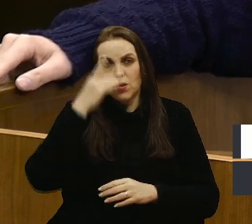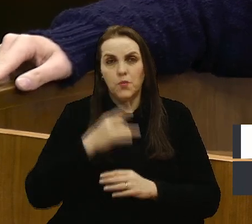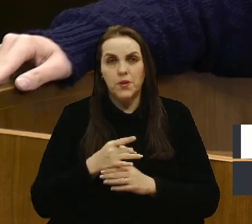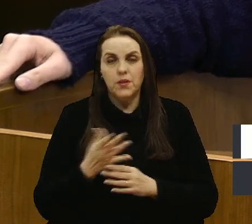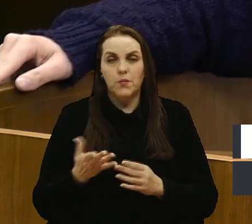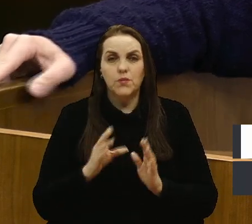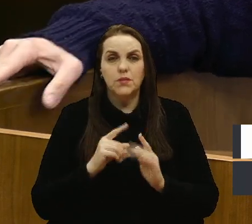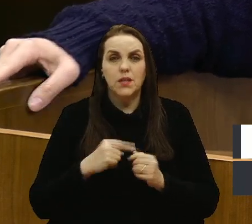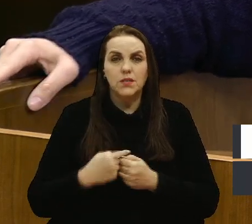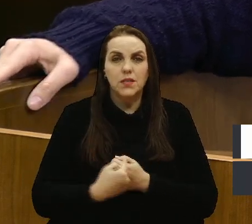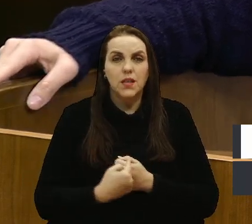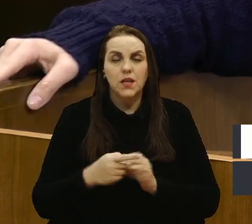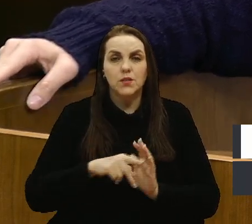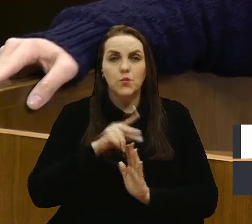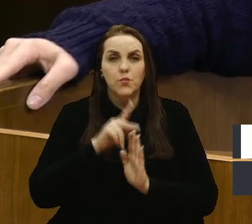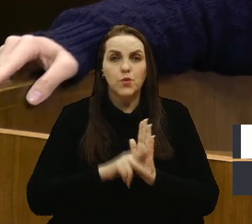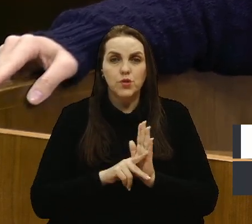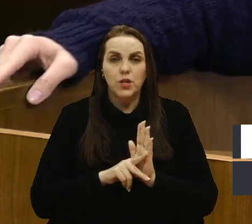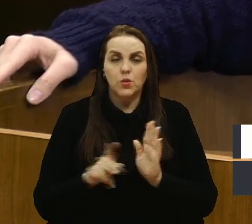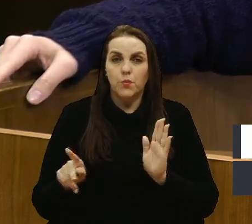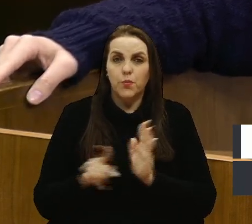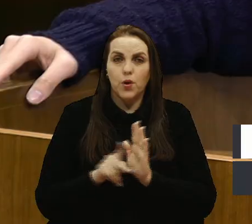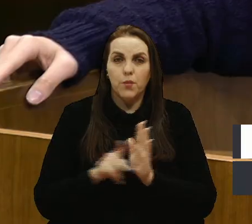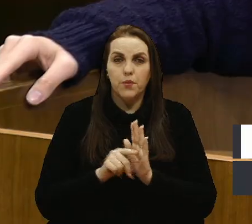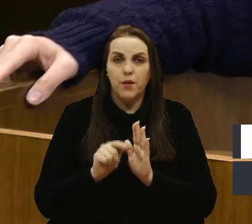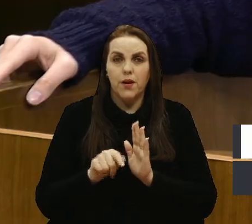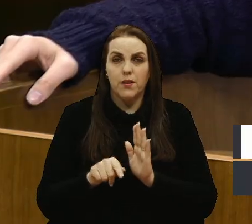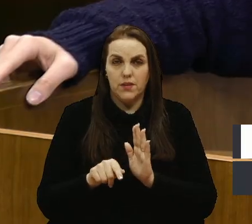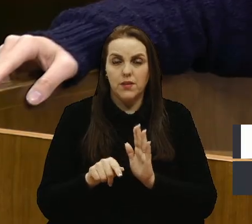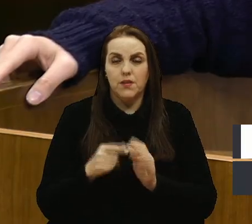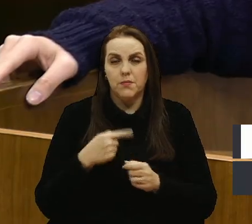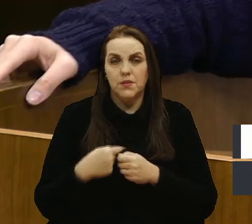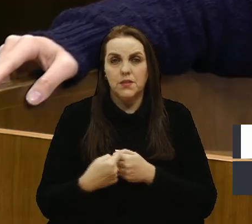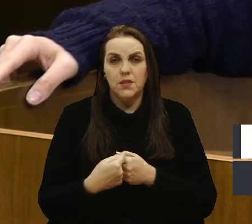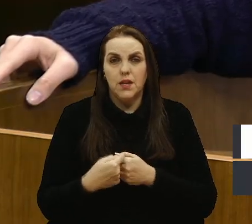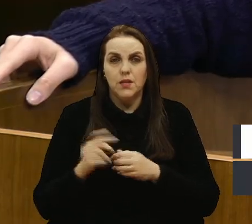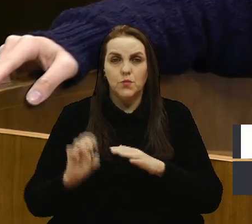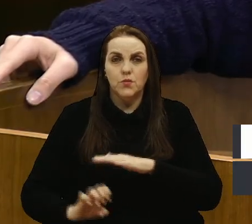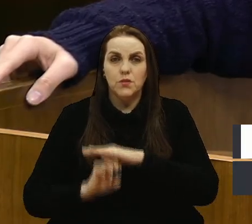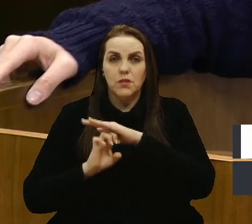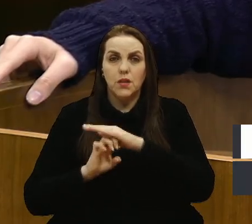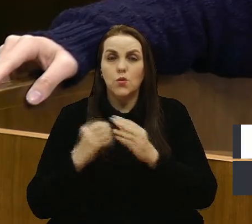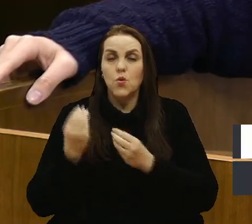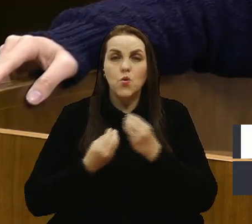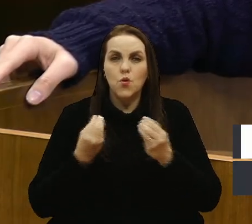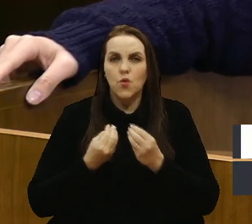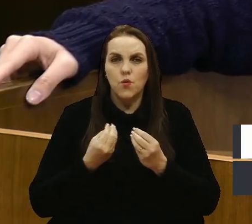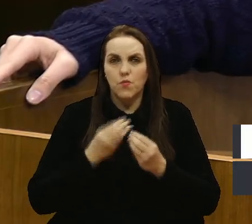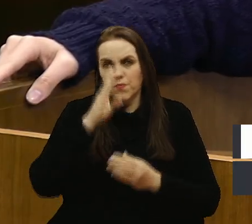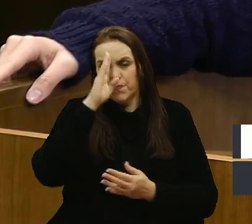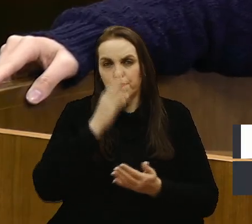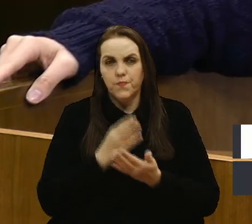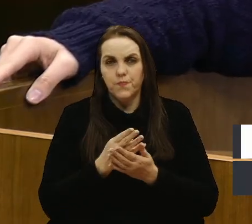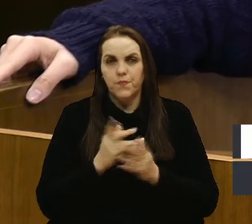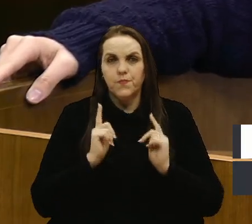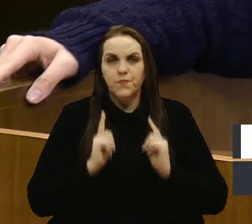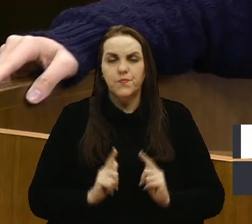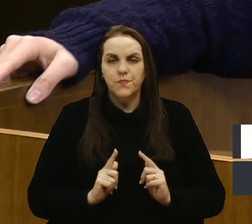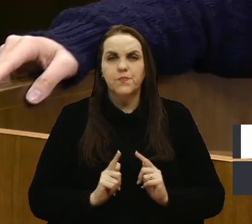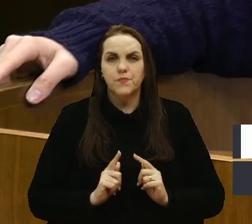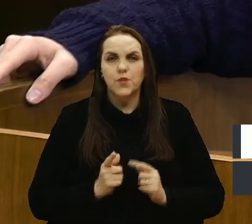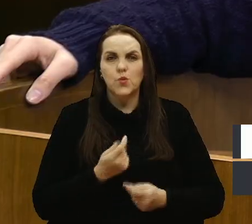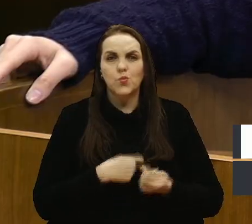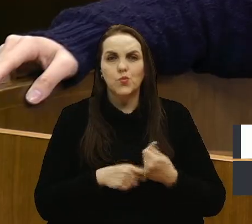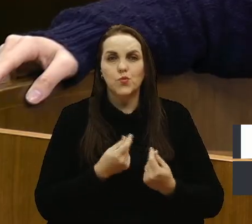de projeto de cidade, de Estado, e como que nós achamos que deve ser gerida a máquina pública.